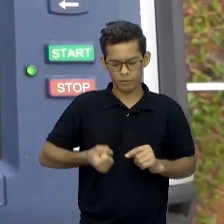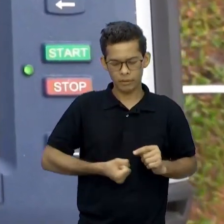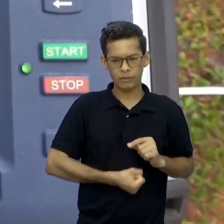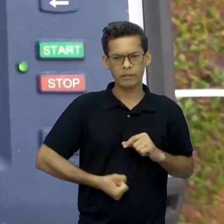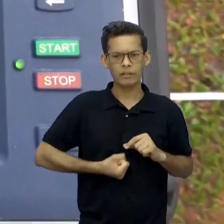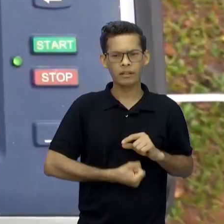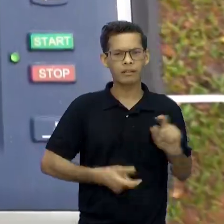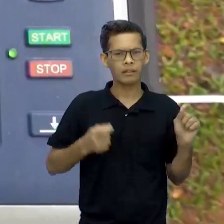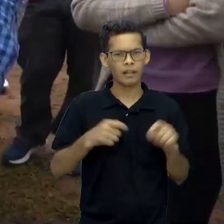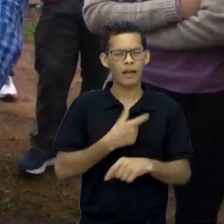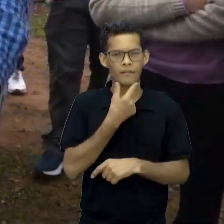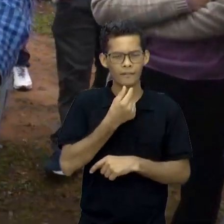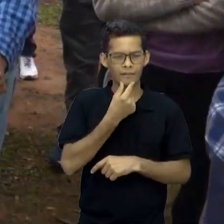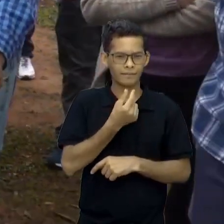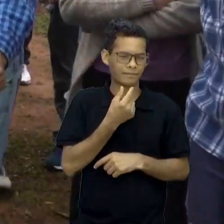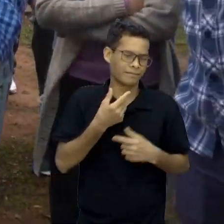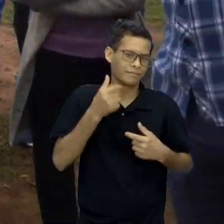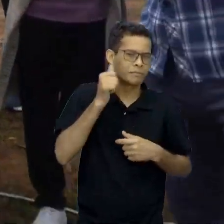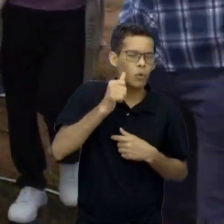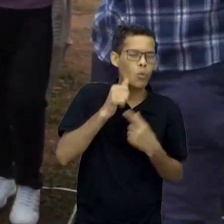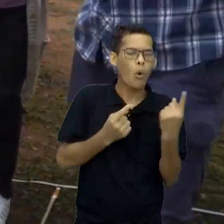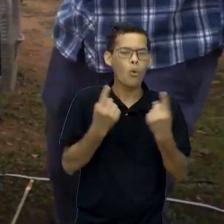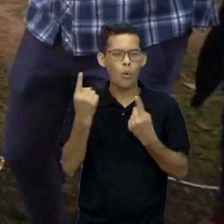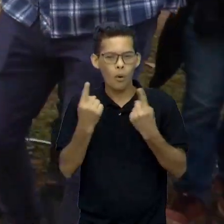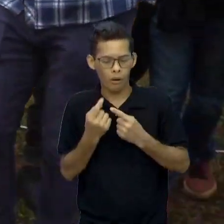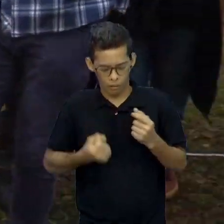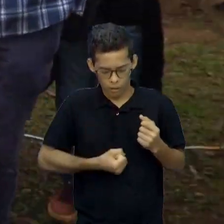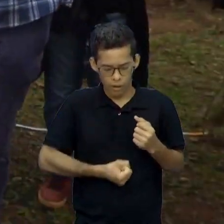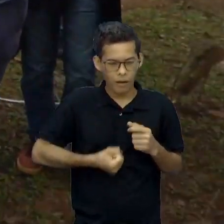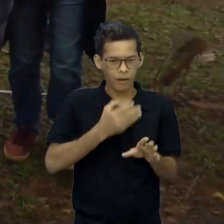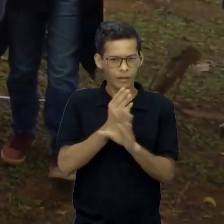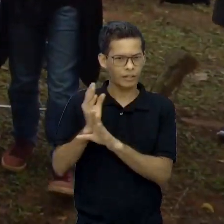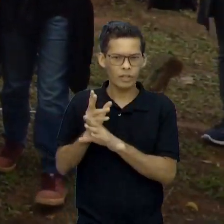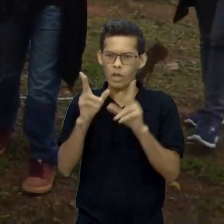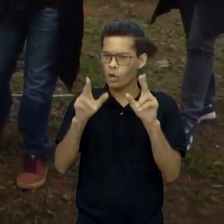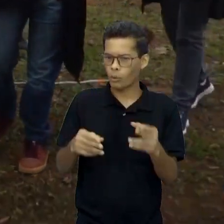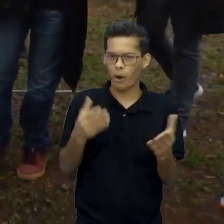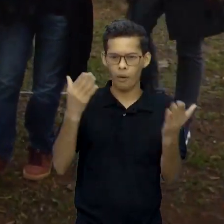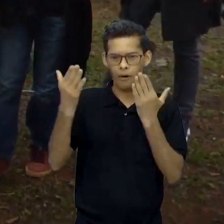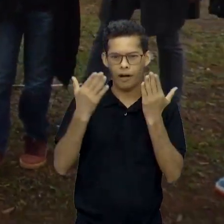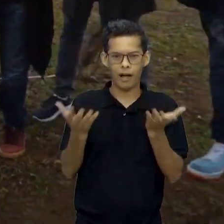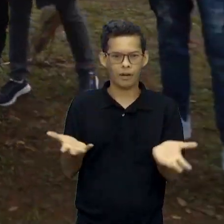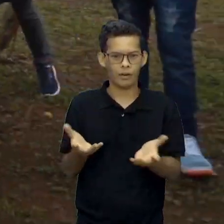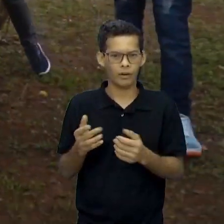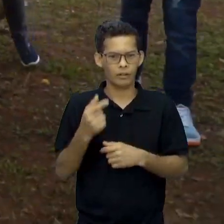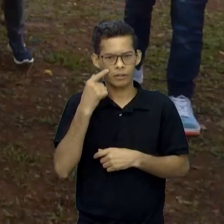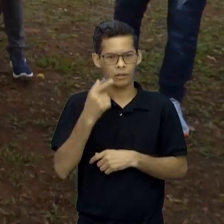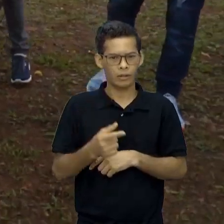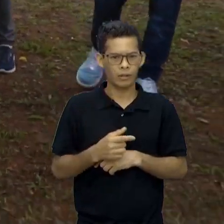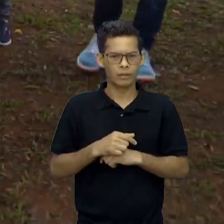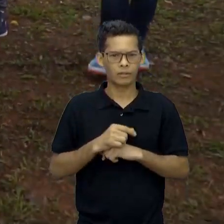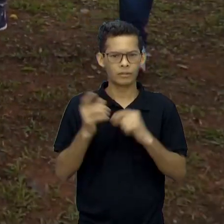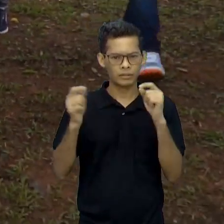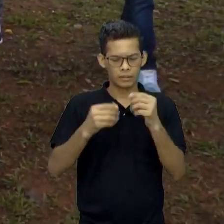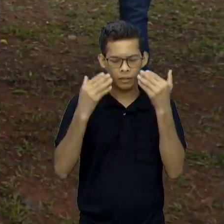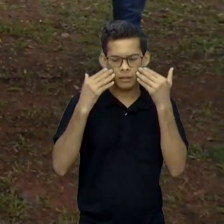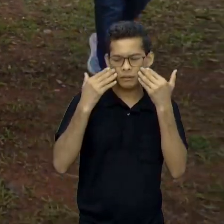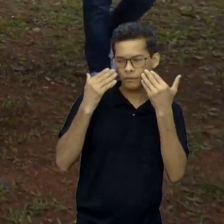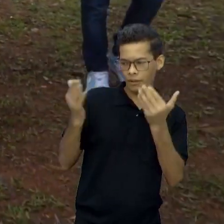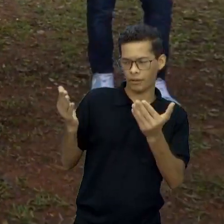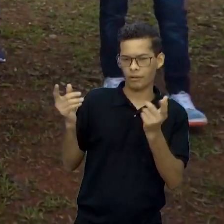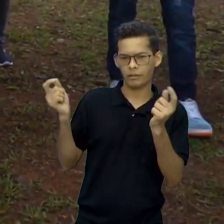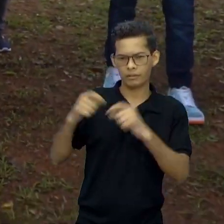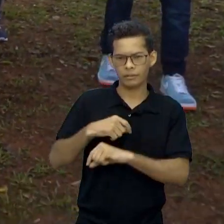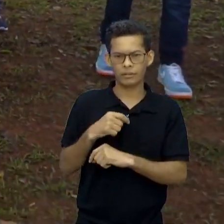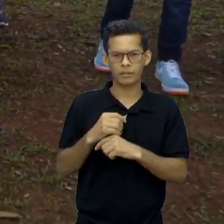que você vai andando, vai aparecendo as anomalias, vocês podem acompanhar aí, olha, já está uma primeira anomalia na